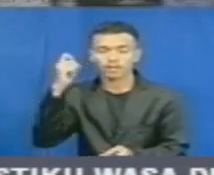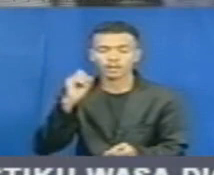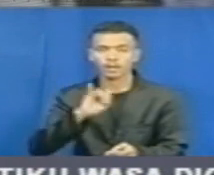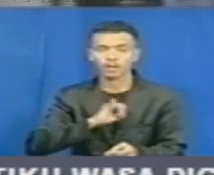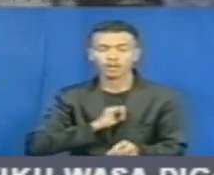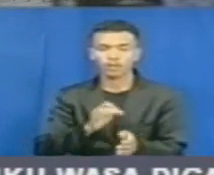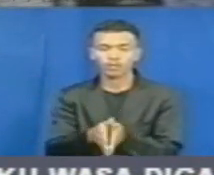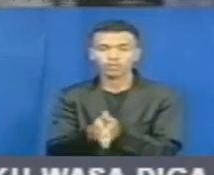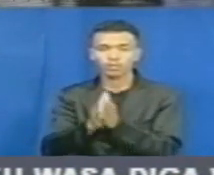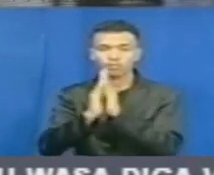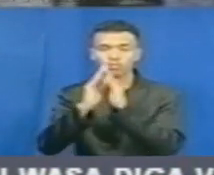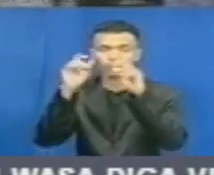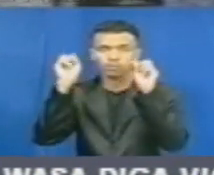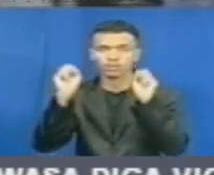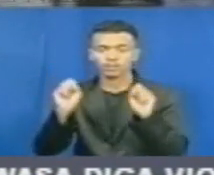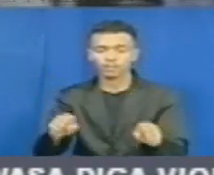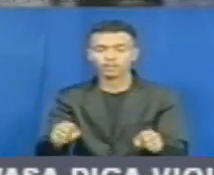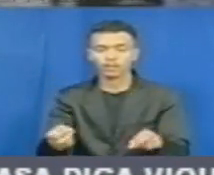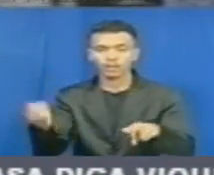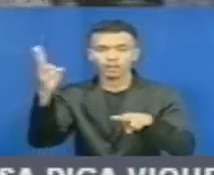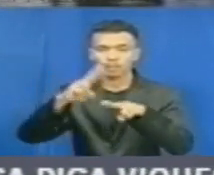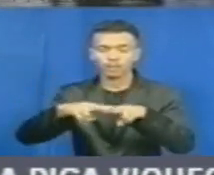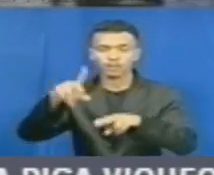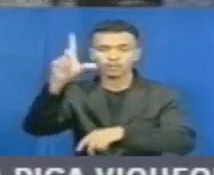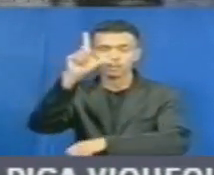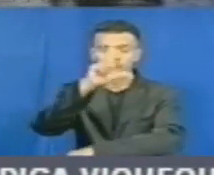husu sebele prolong atang